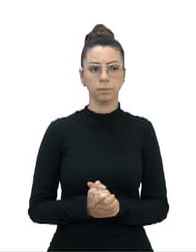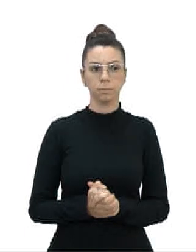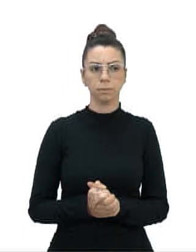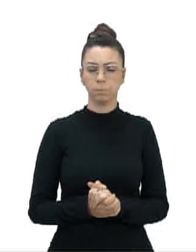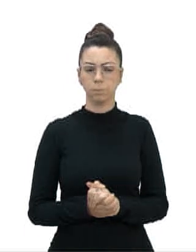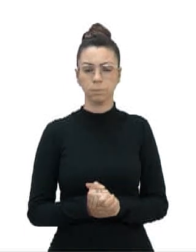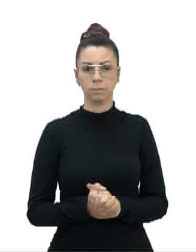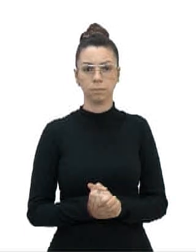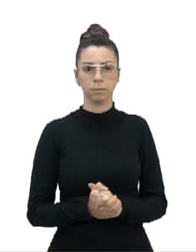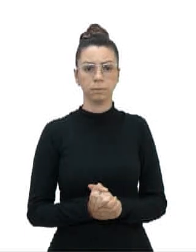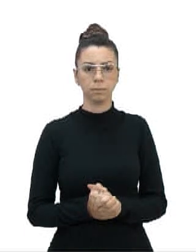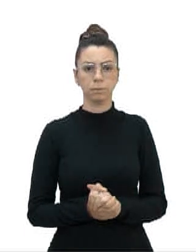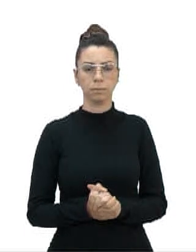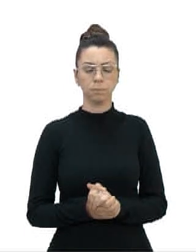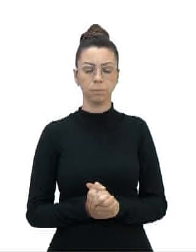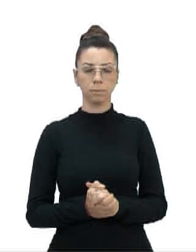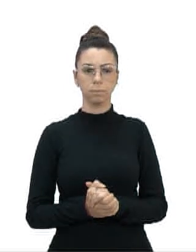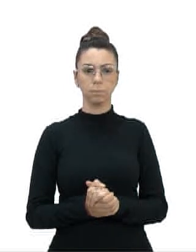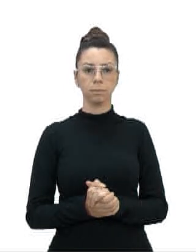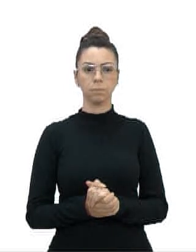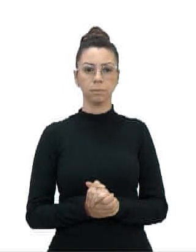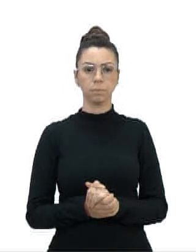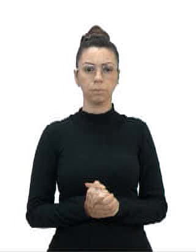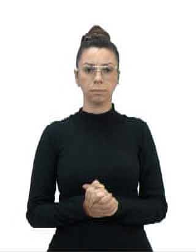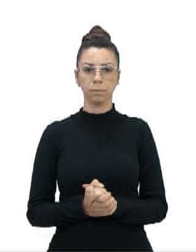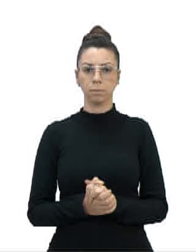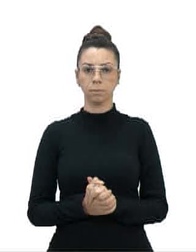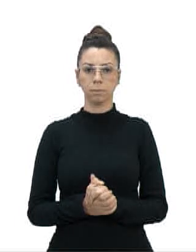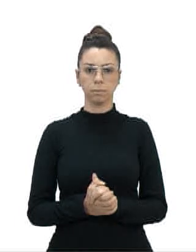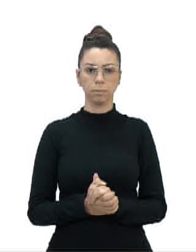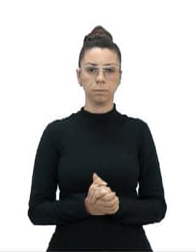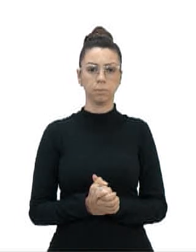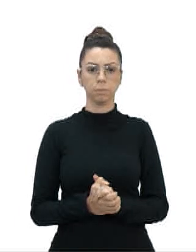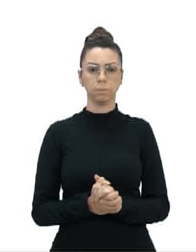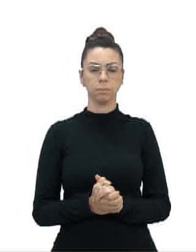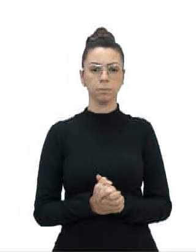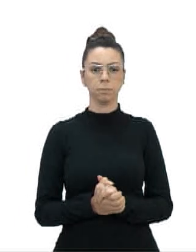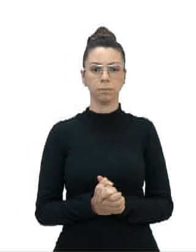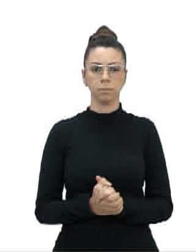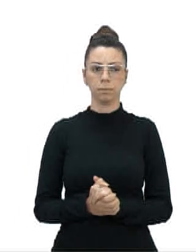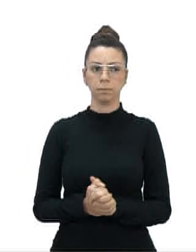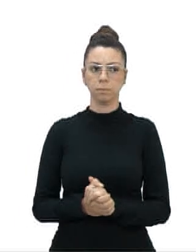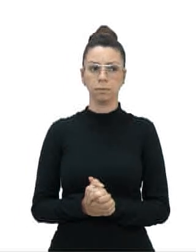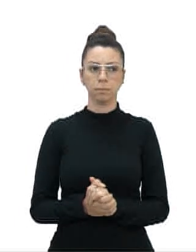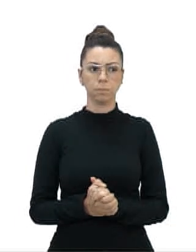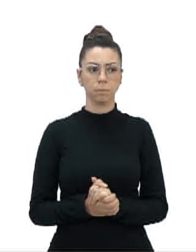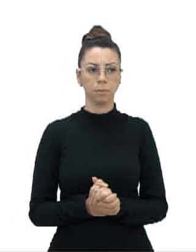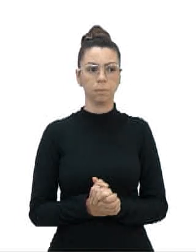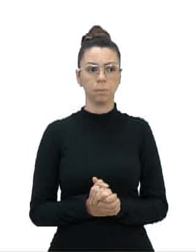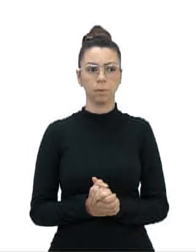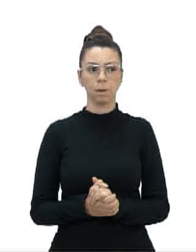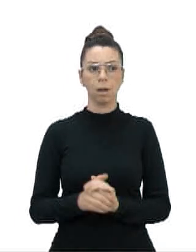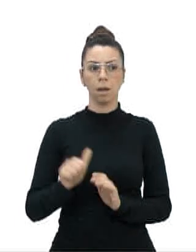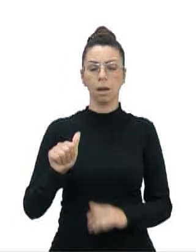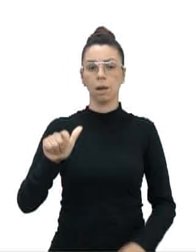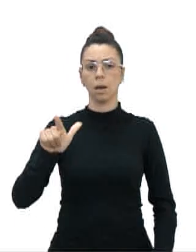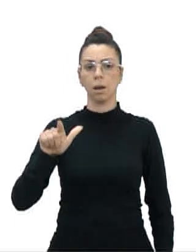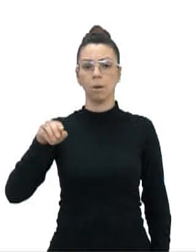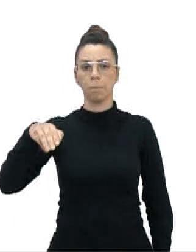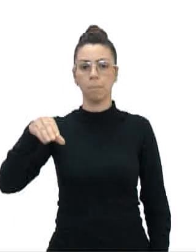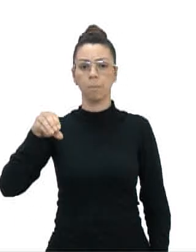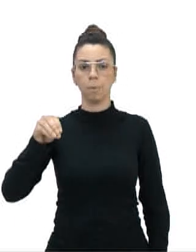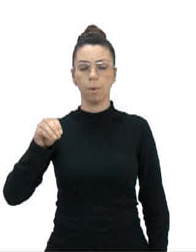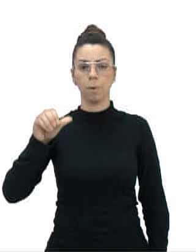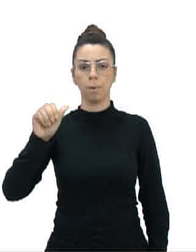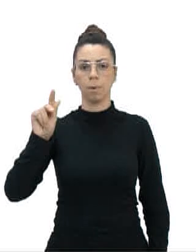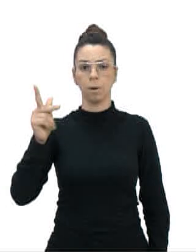habitação. Uma almohada, o travesseiro, palavra feminina em espanhol, sim?